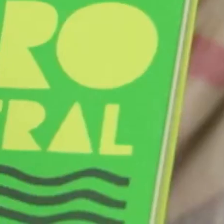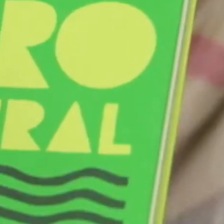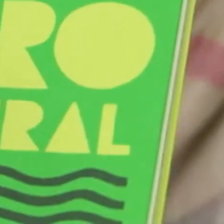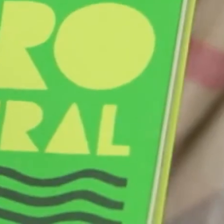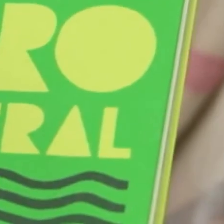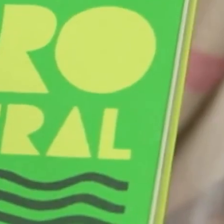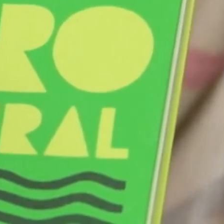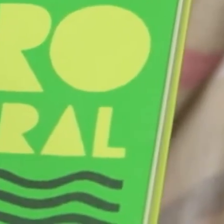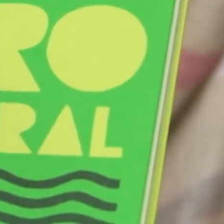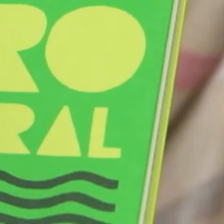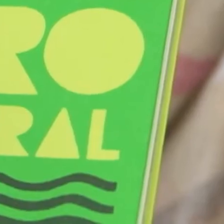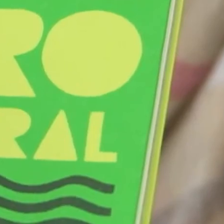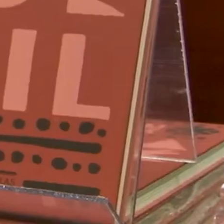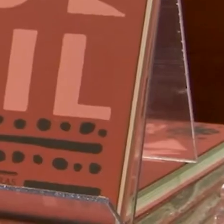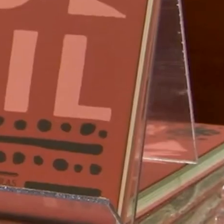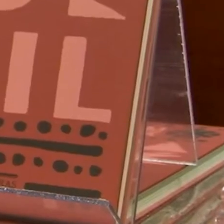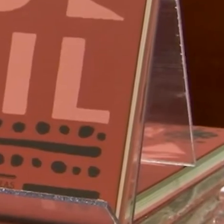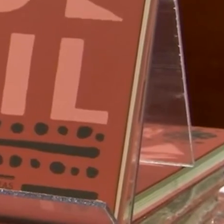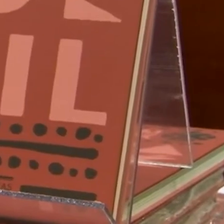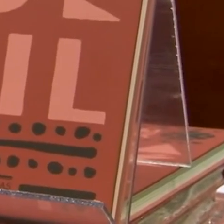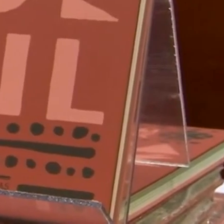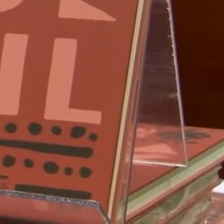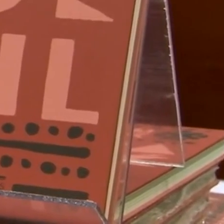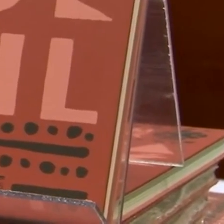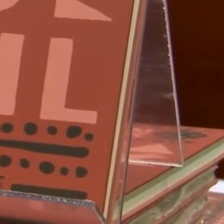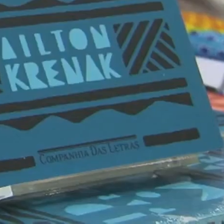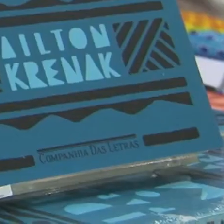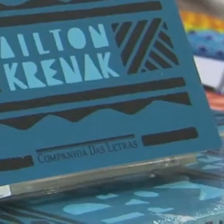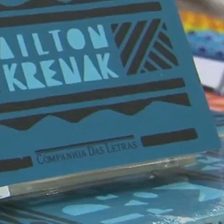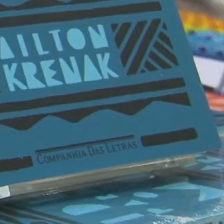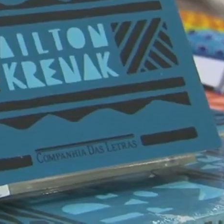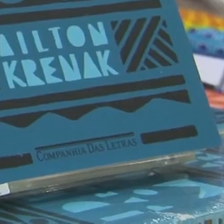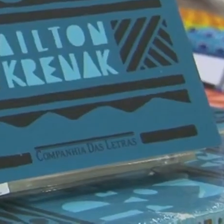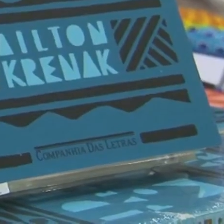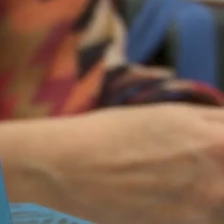Ao fim do evento, Ailton se encontra com o público para dar